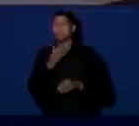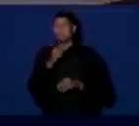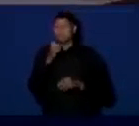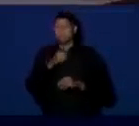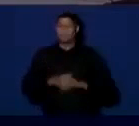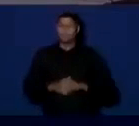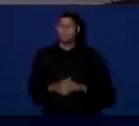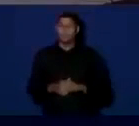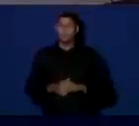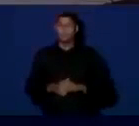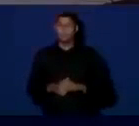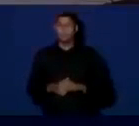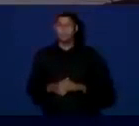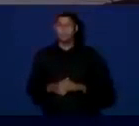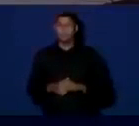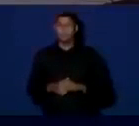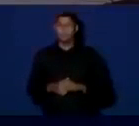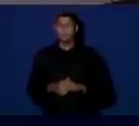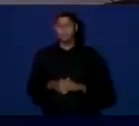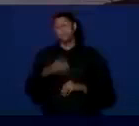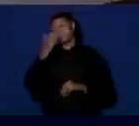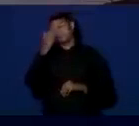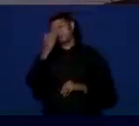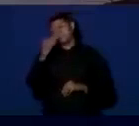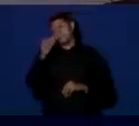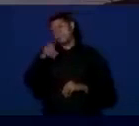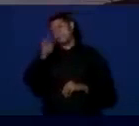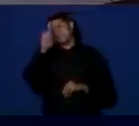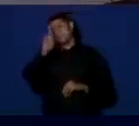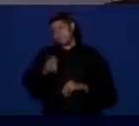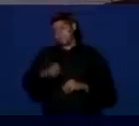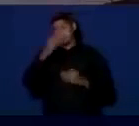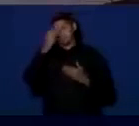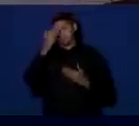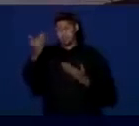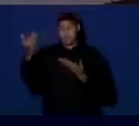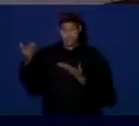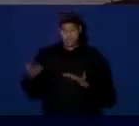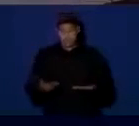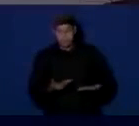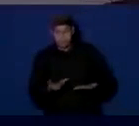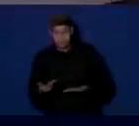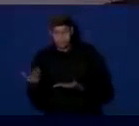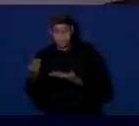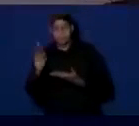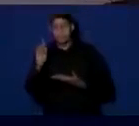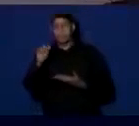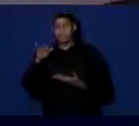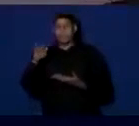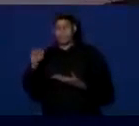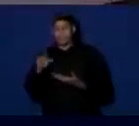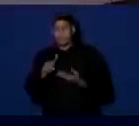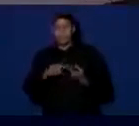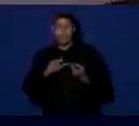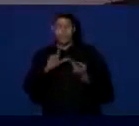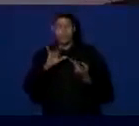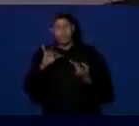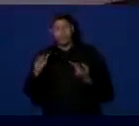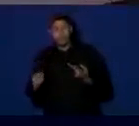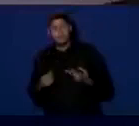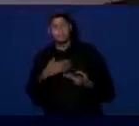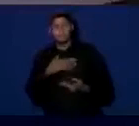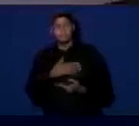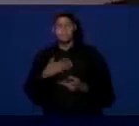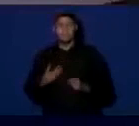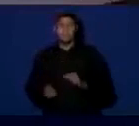você. Bom, obrigado, André. Obrigado pelo convite, Daniel, Luiz, sempre um prazer estar